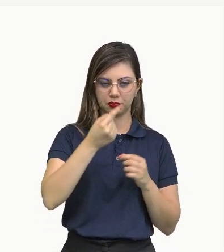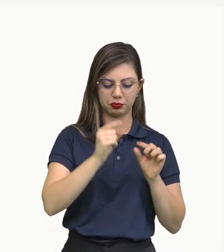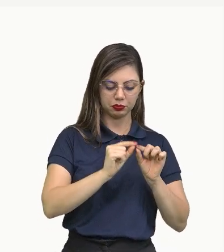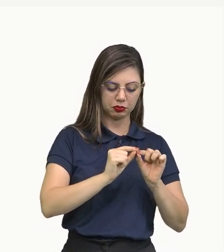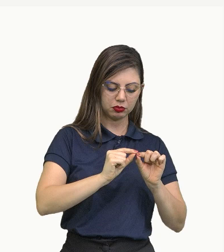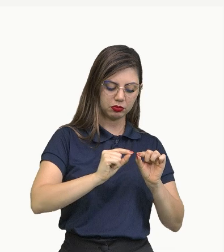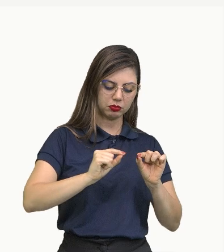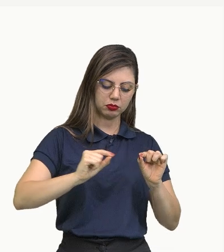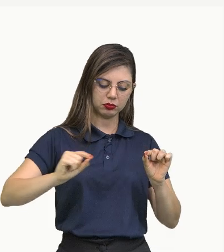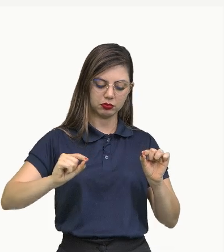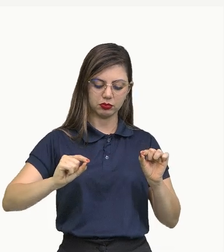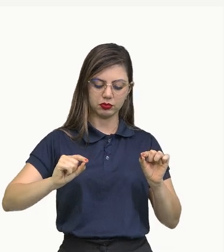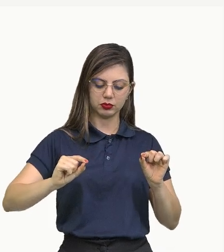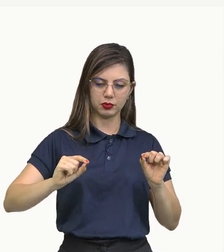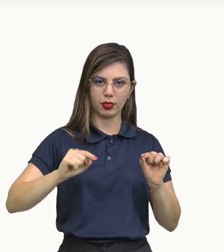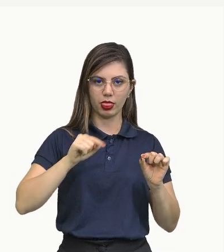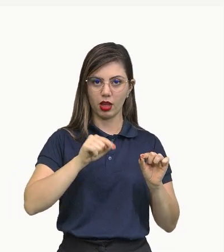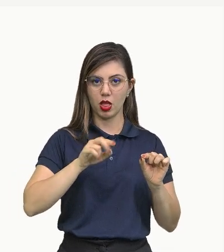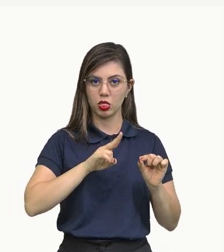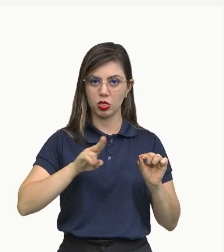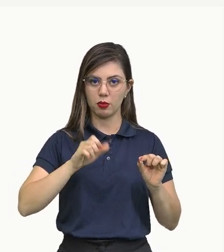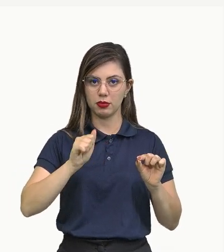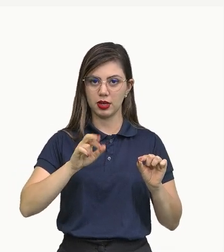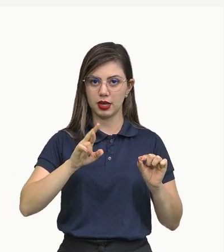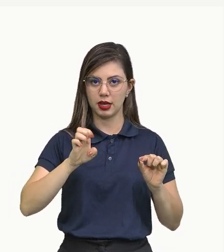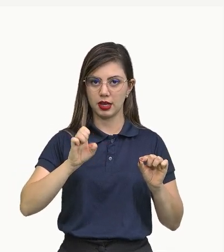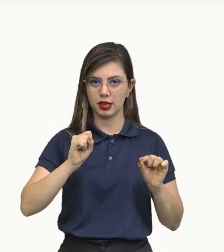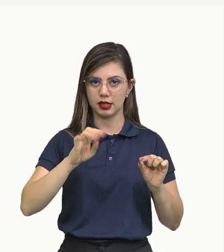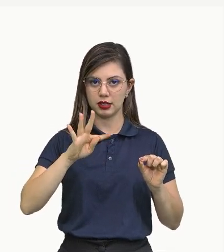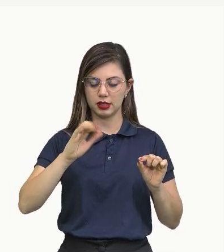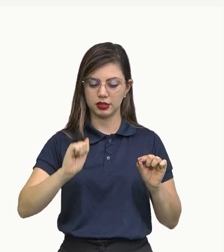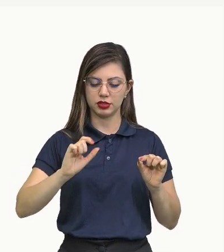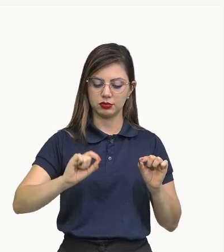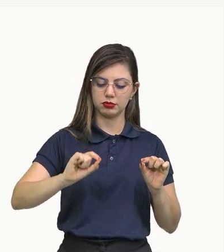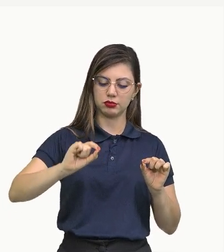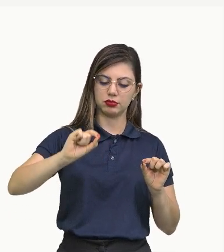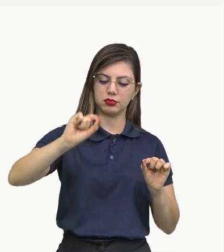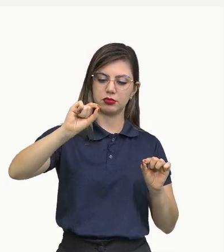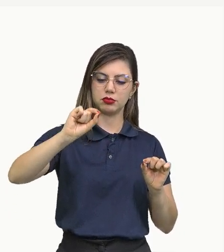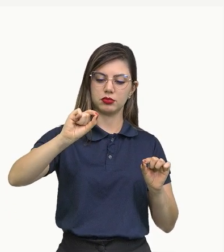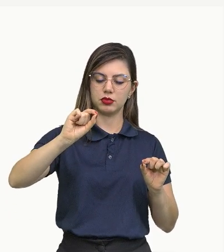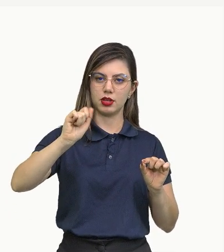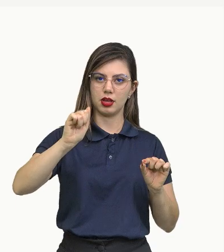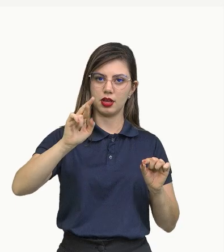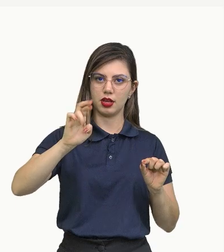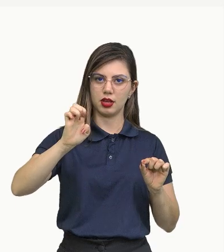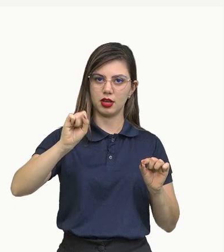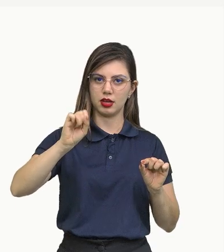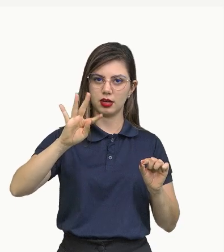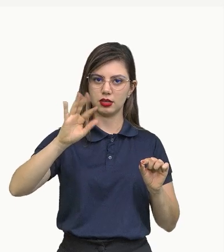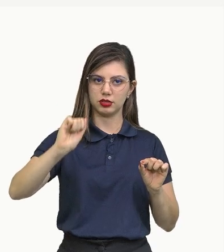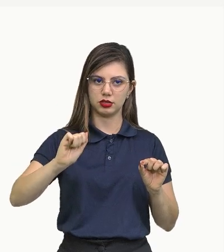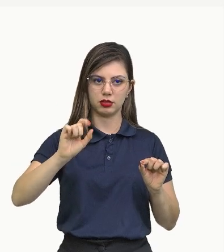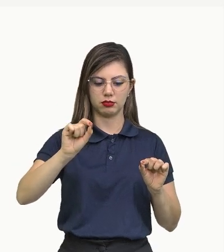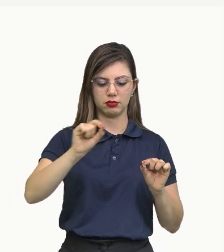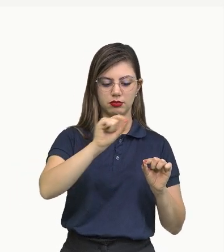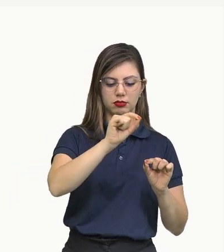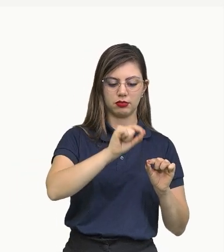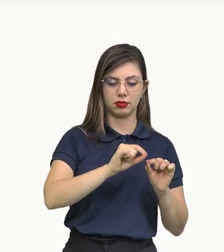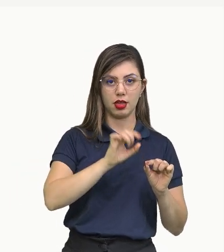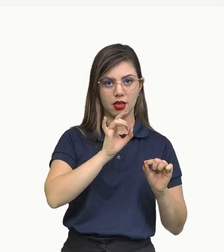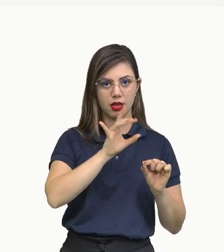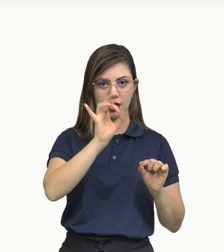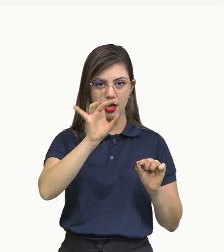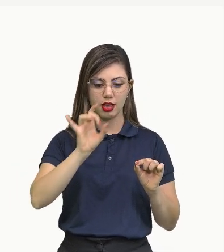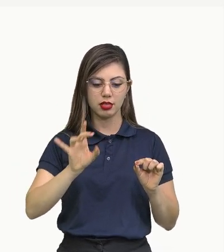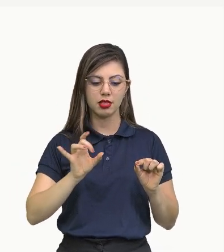Pois é, essa linha é aresta. Segunda aresta, terceira aresta e vai. Cada lado desse aqui, quando nós vamos desenhar um dado, é